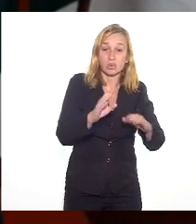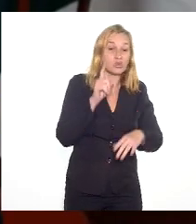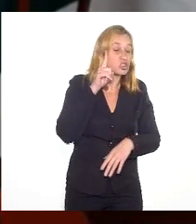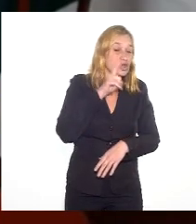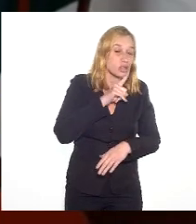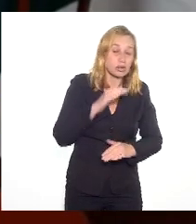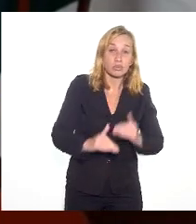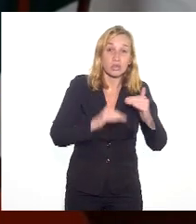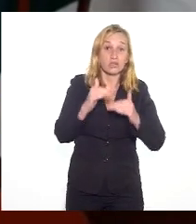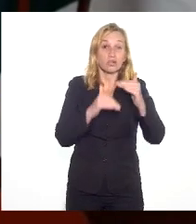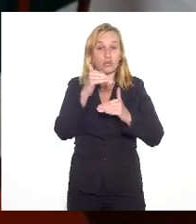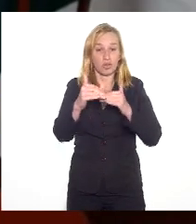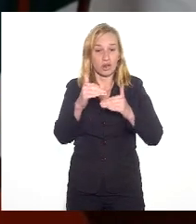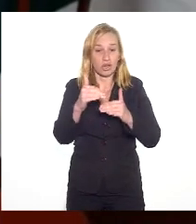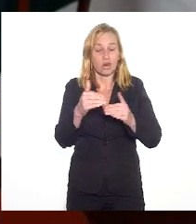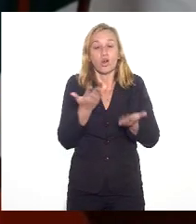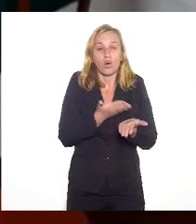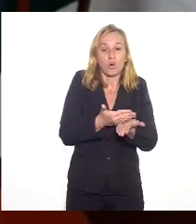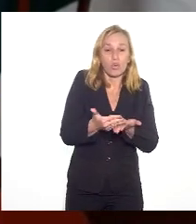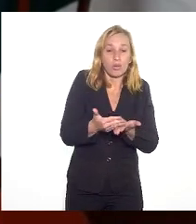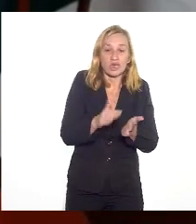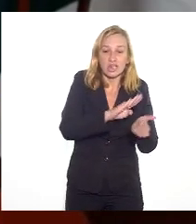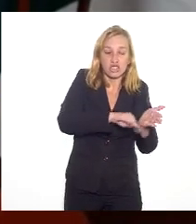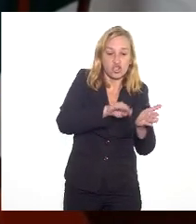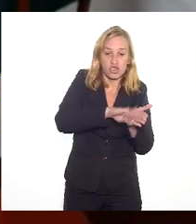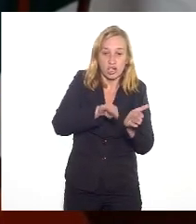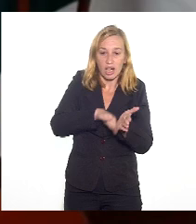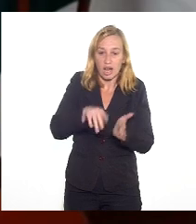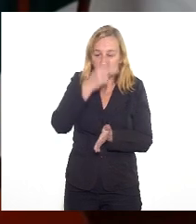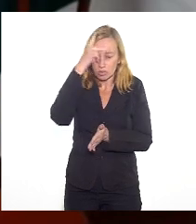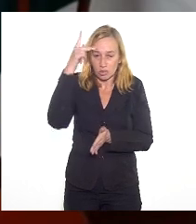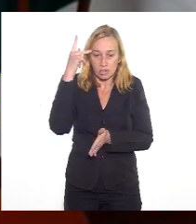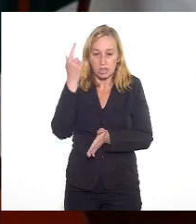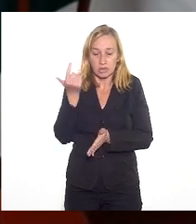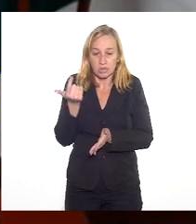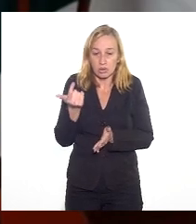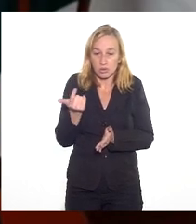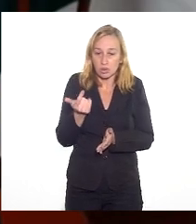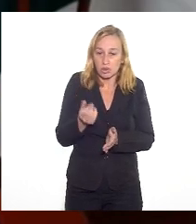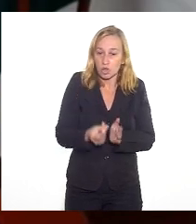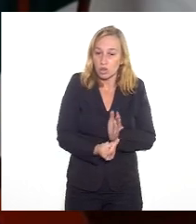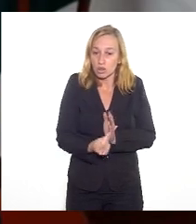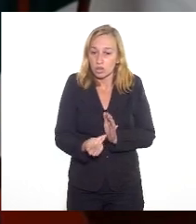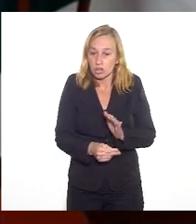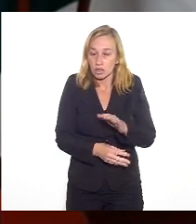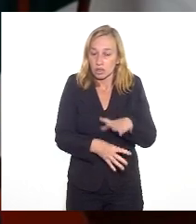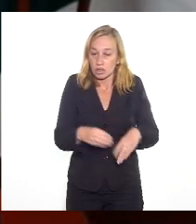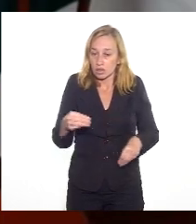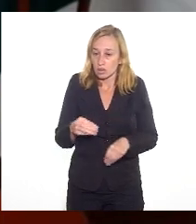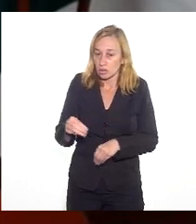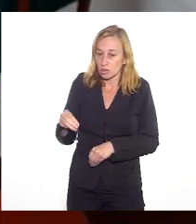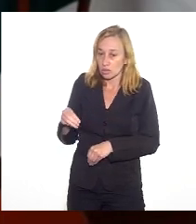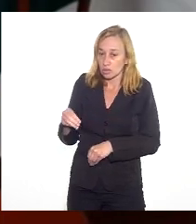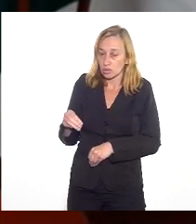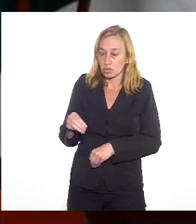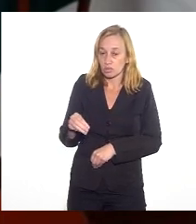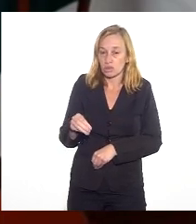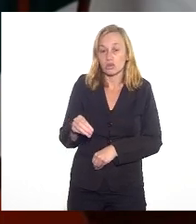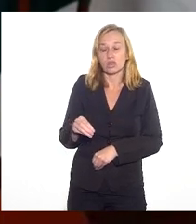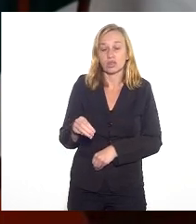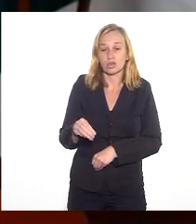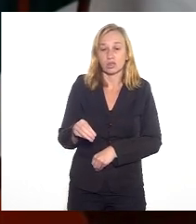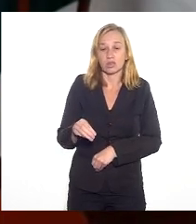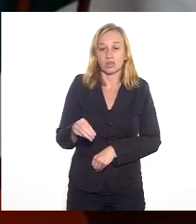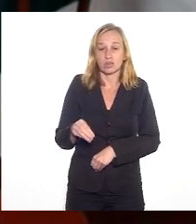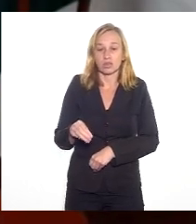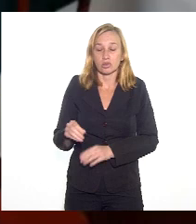poder se desenvolver, elas começam a tirar essas crianças do mundo ali dos cartéis do narcotráfico. Então,